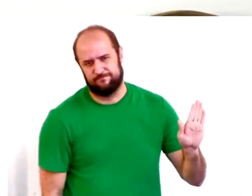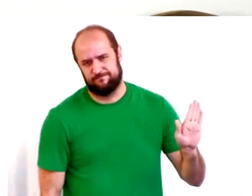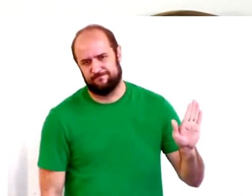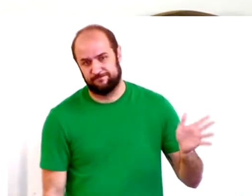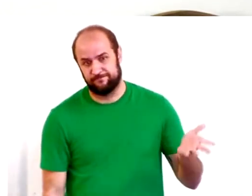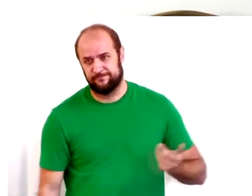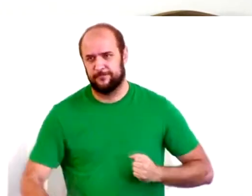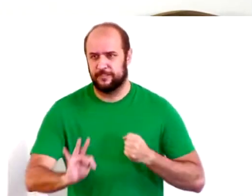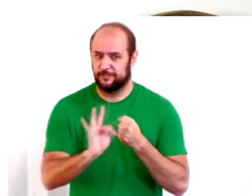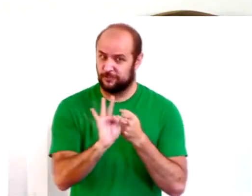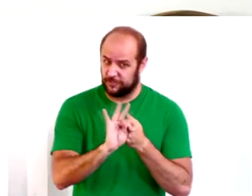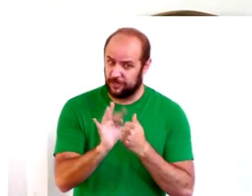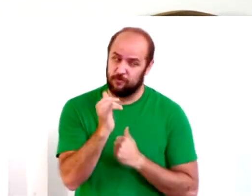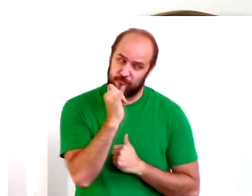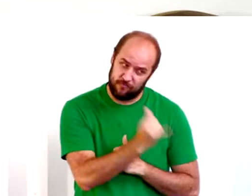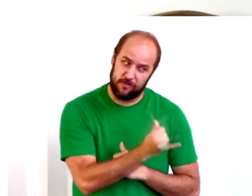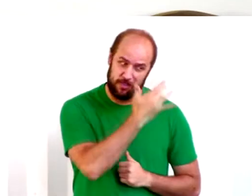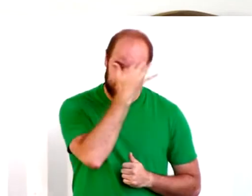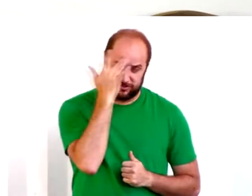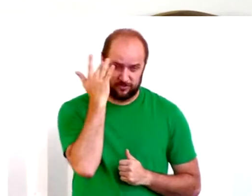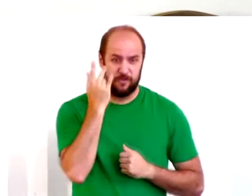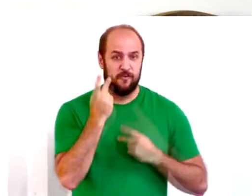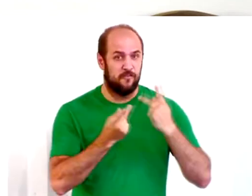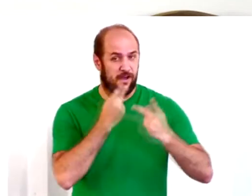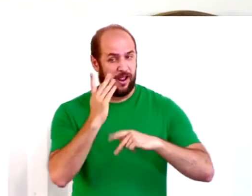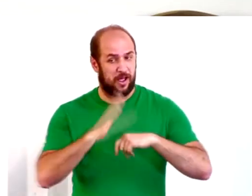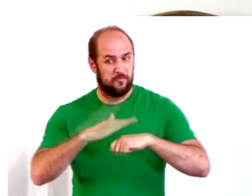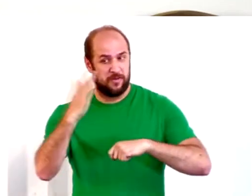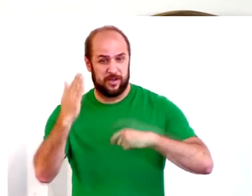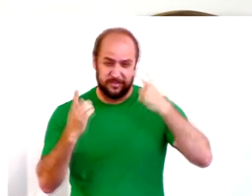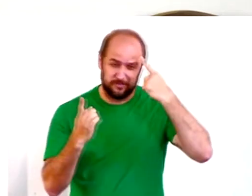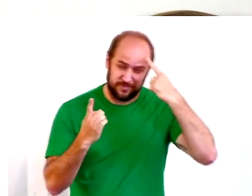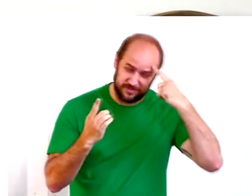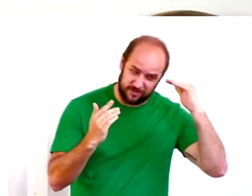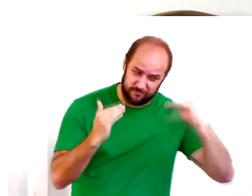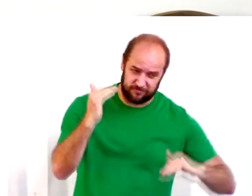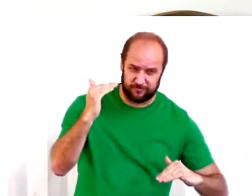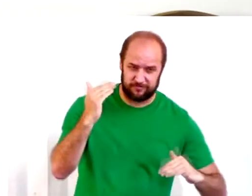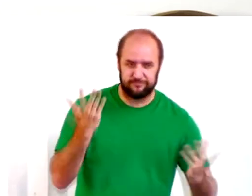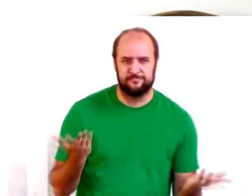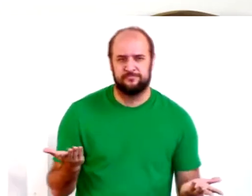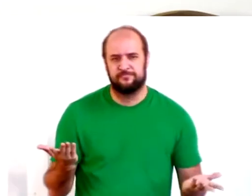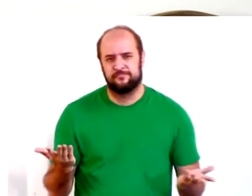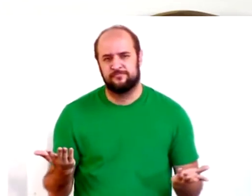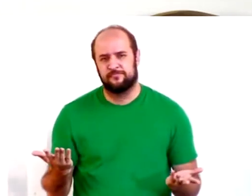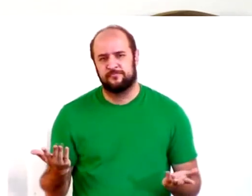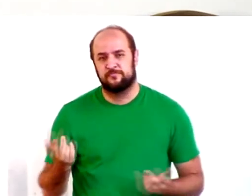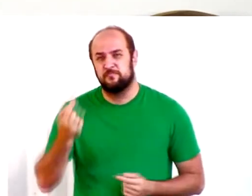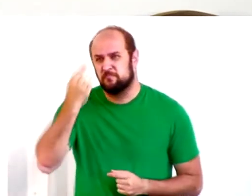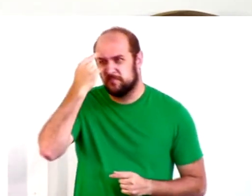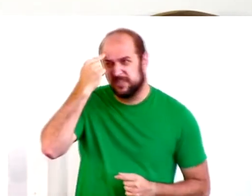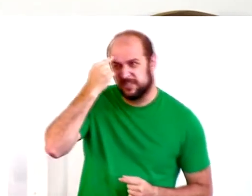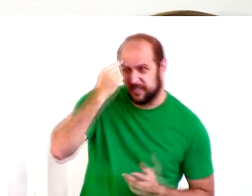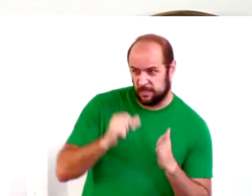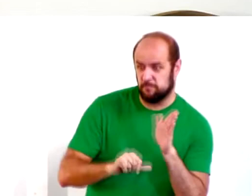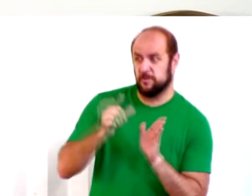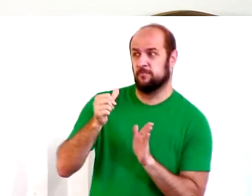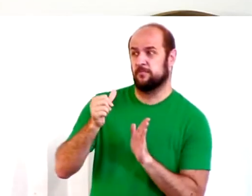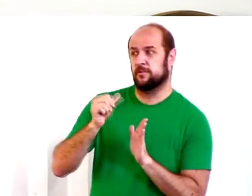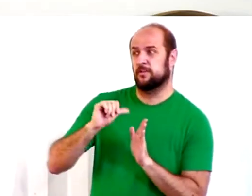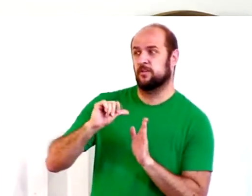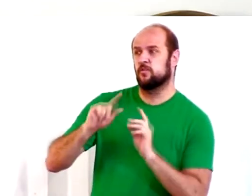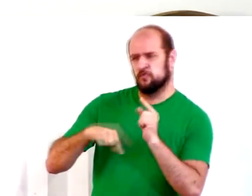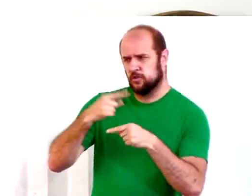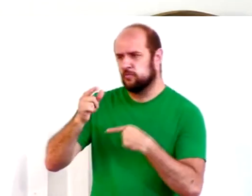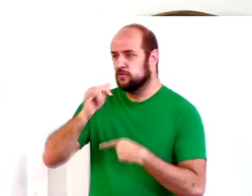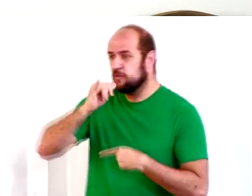assim, repreendendo aqueles que falavam mais do que pensavam. Pensar antes, mas assim que falar é isso, então é,